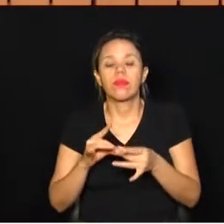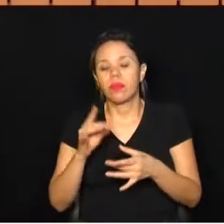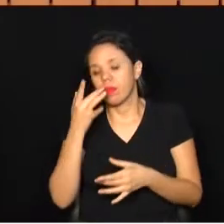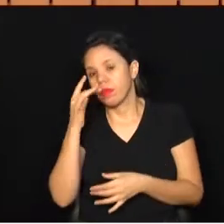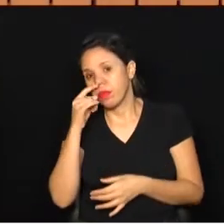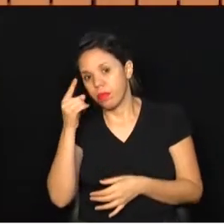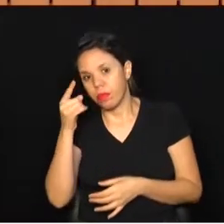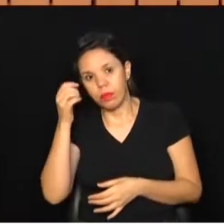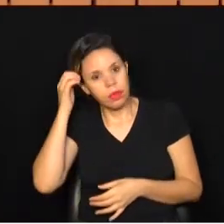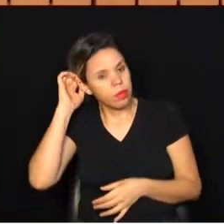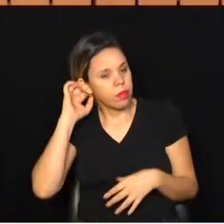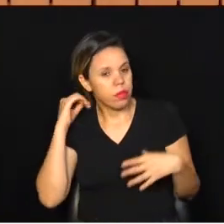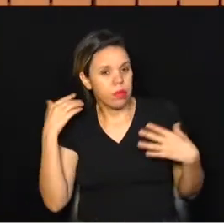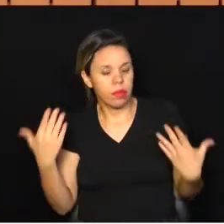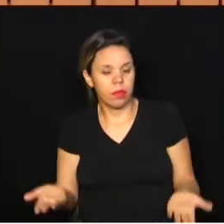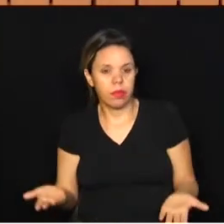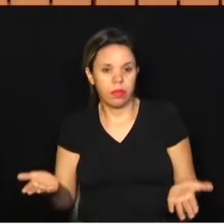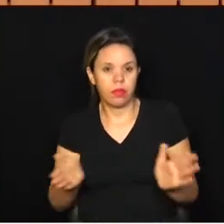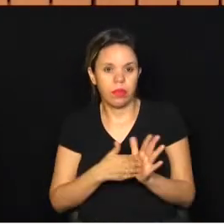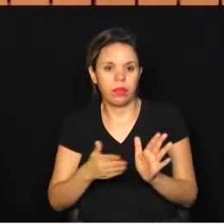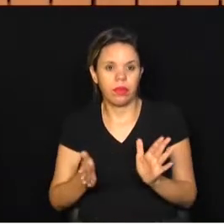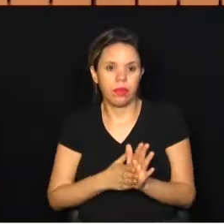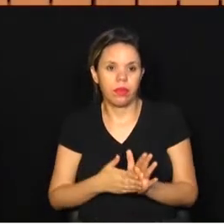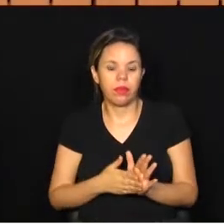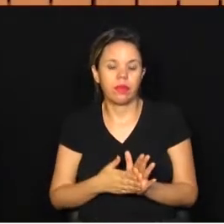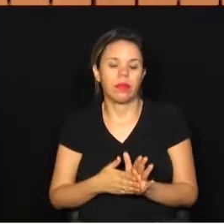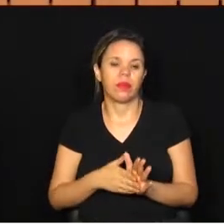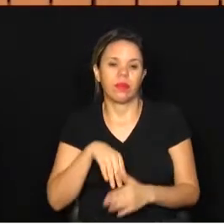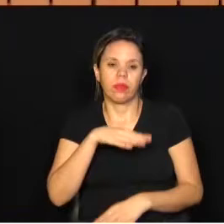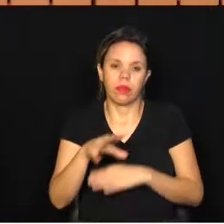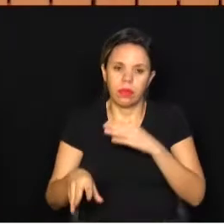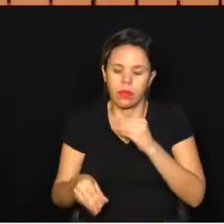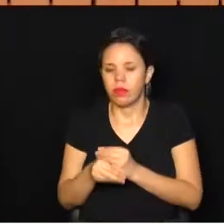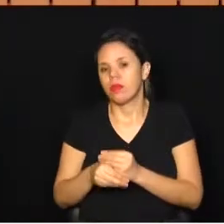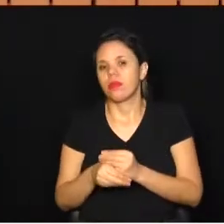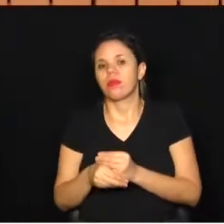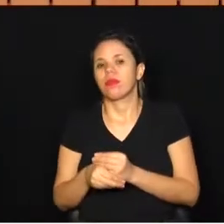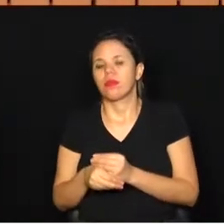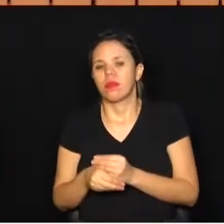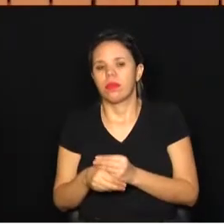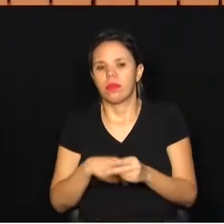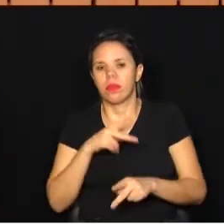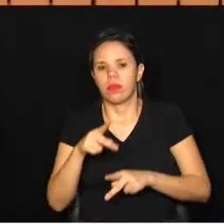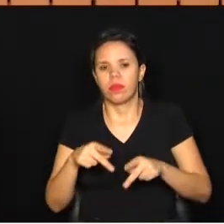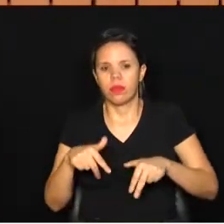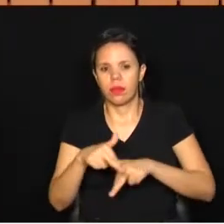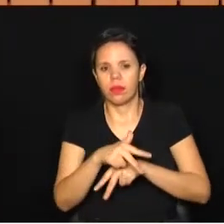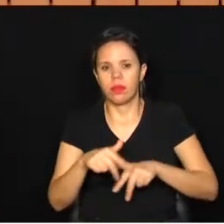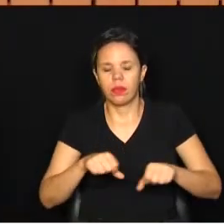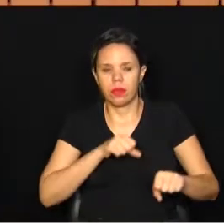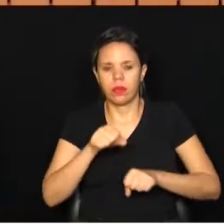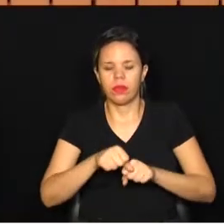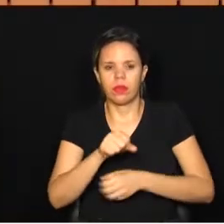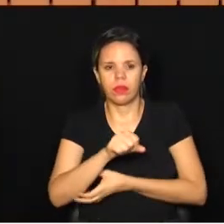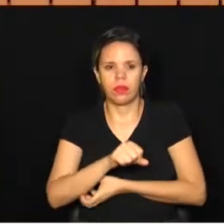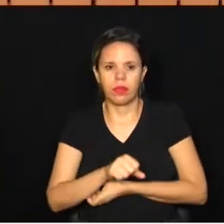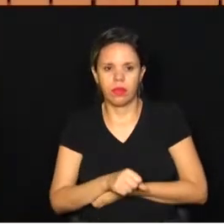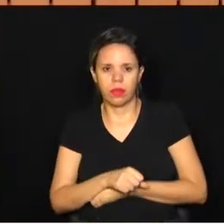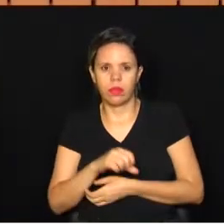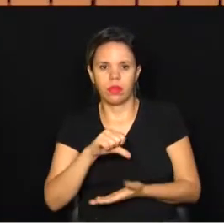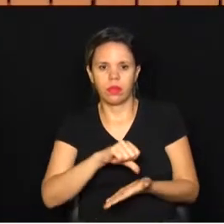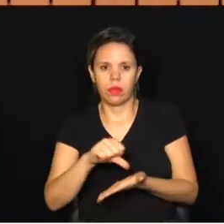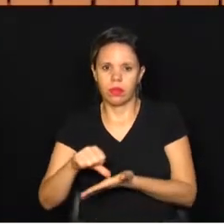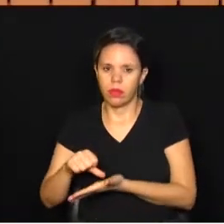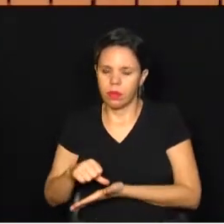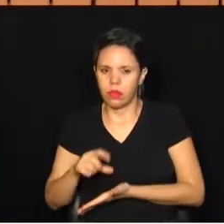Verde? Quais as propostas para incluir os pedestres e a ciclovia? Pois na região